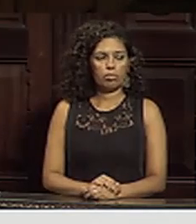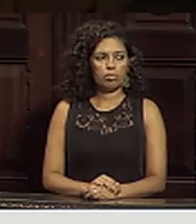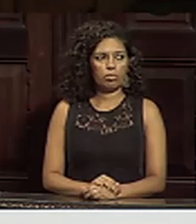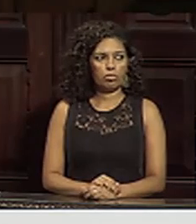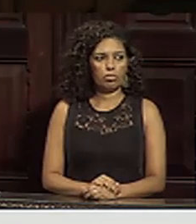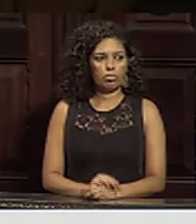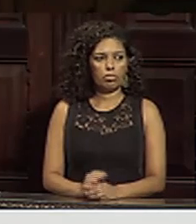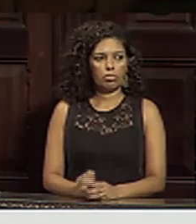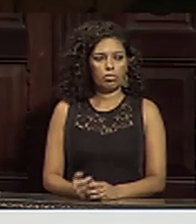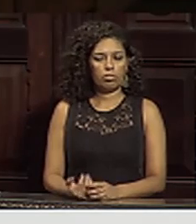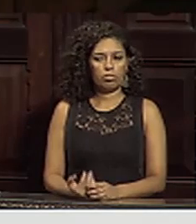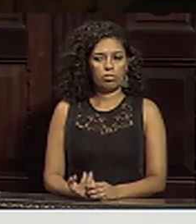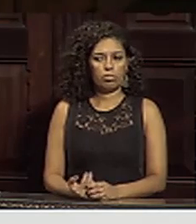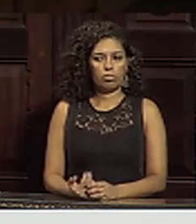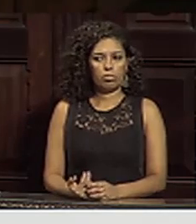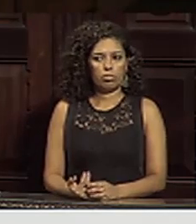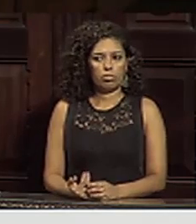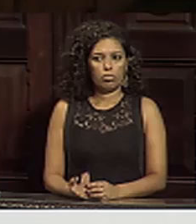parlamentares presentes,